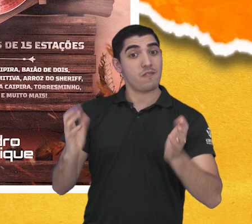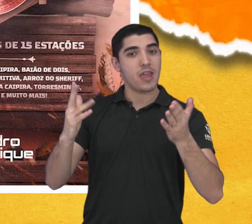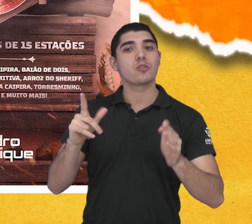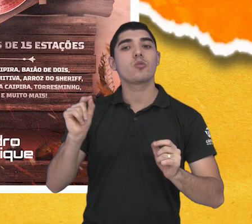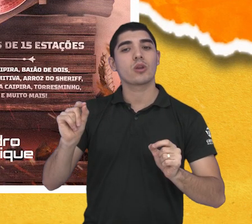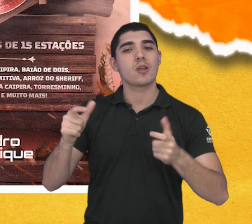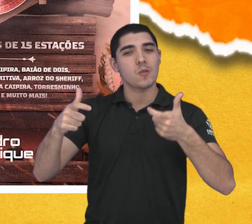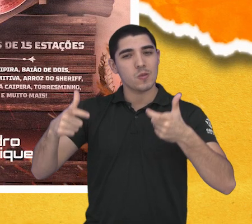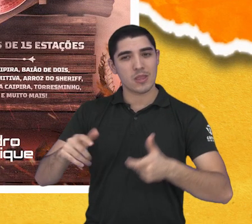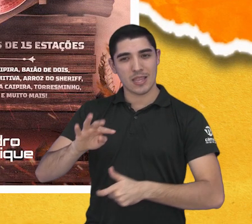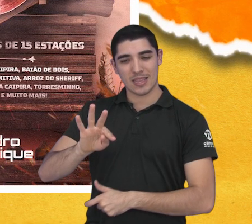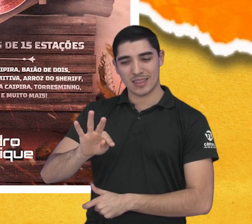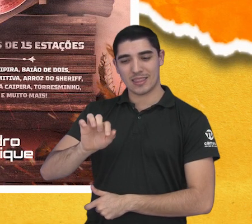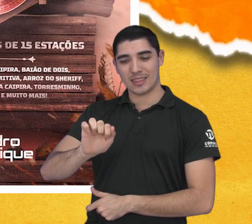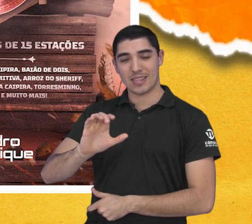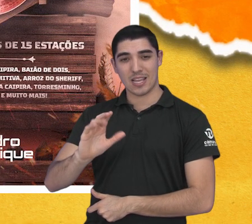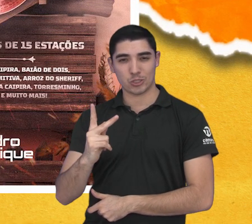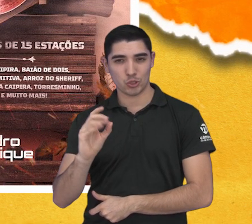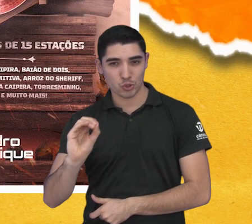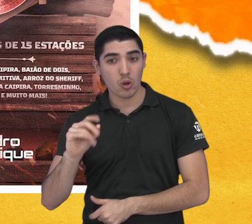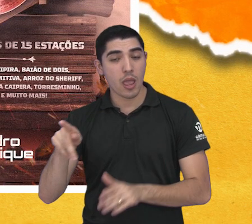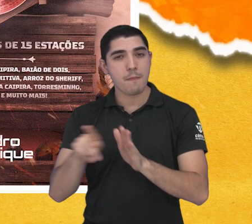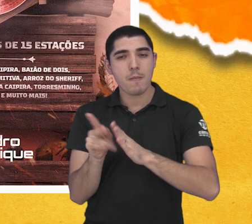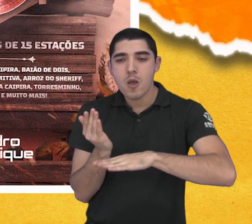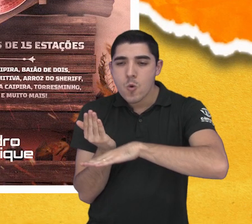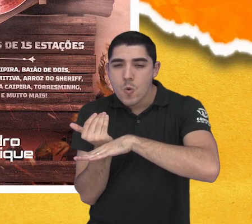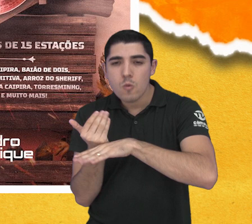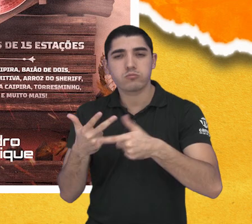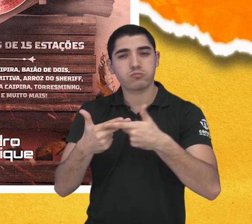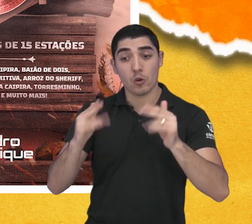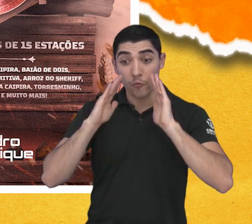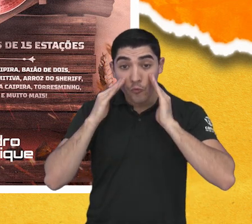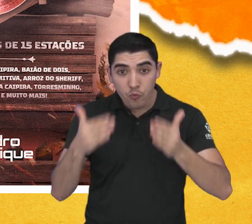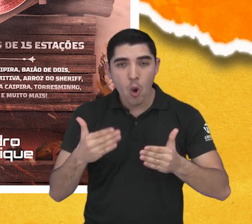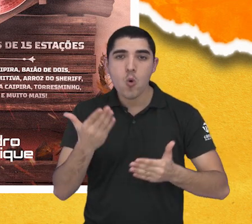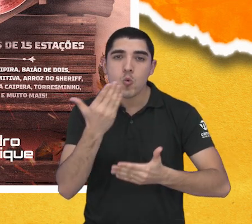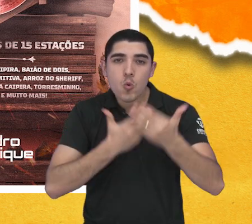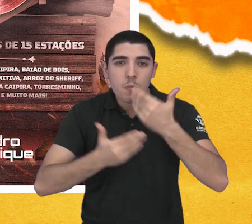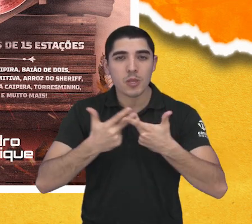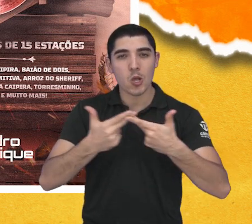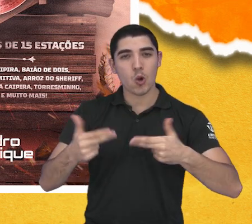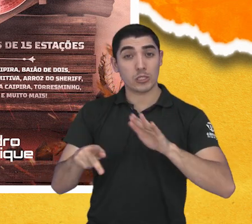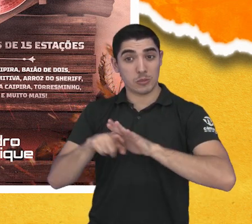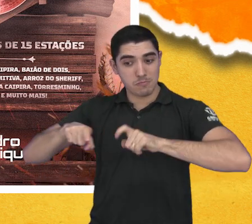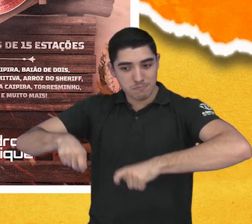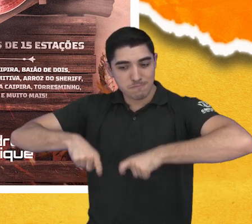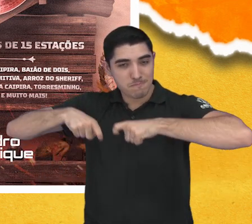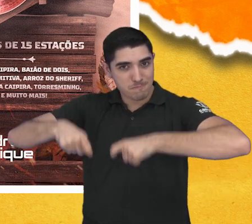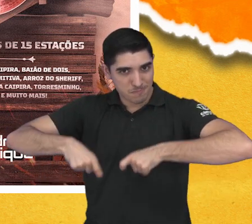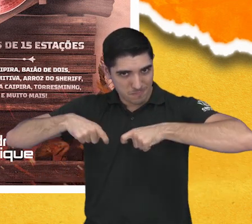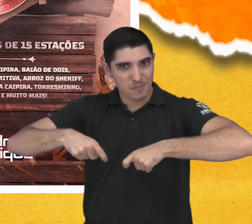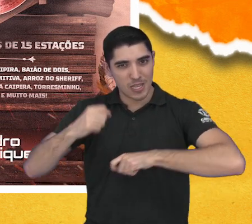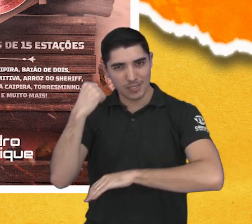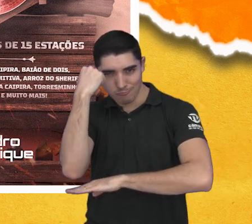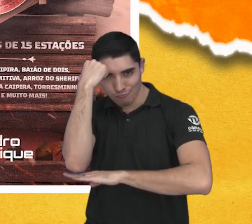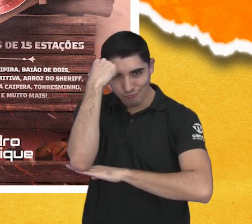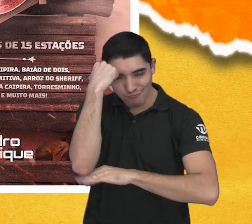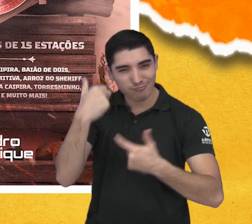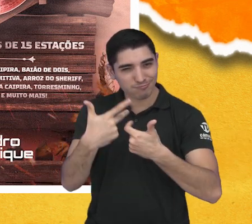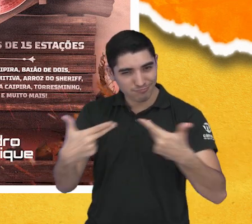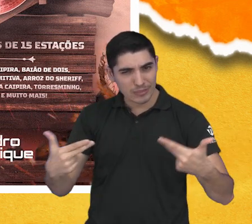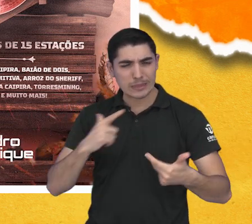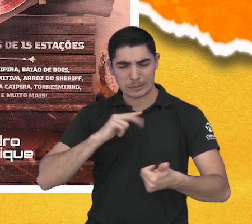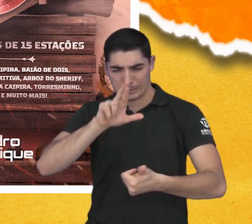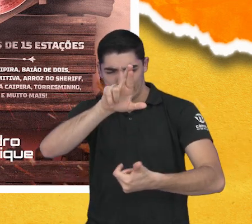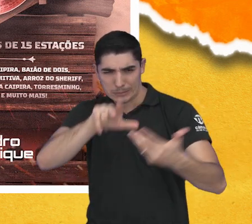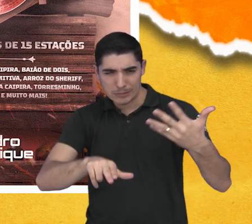primeira edição do Festival no Tacho, um open food para amantes da moda sertaneja e gastronomia caipira. São mais de 15